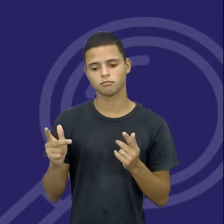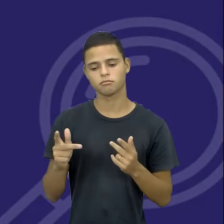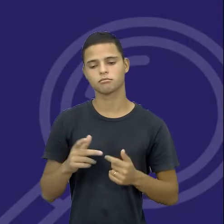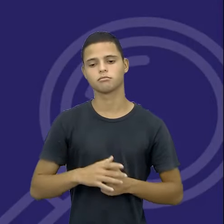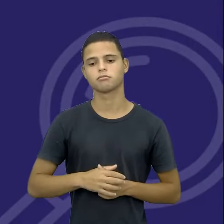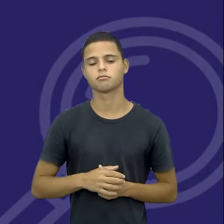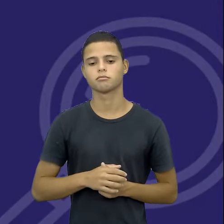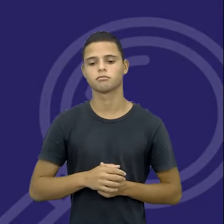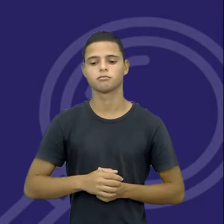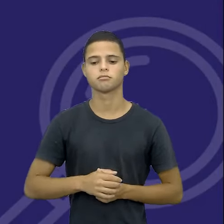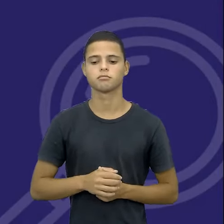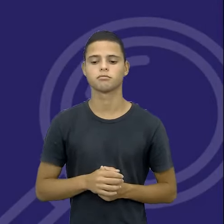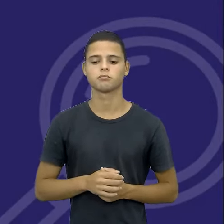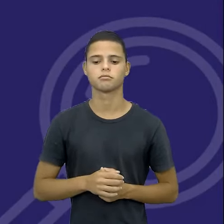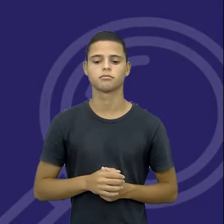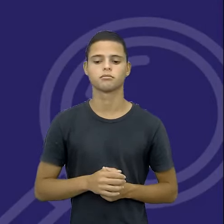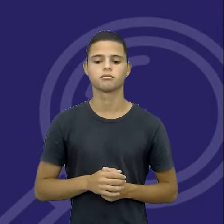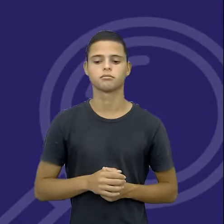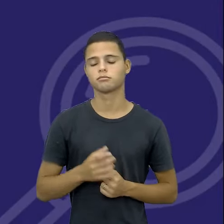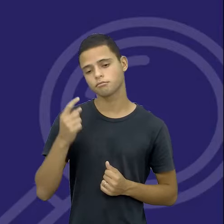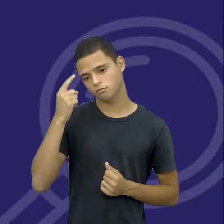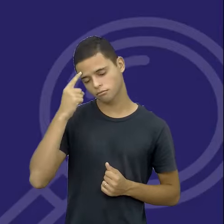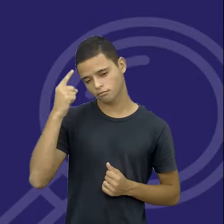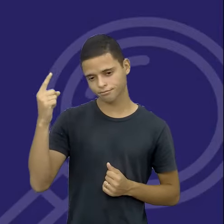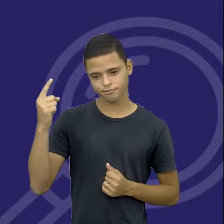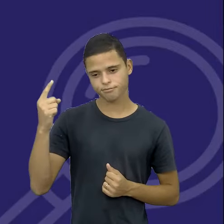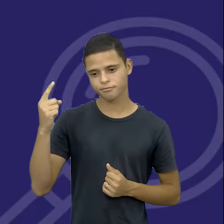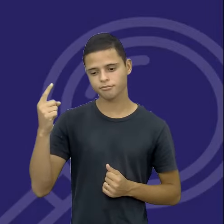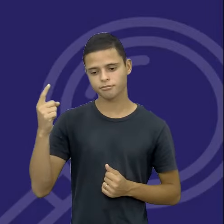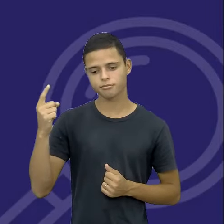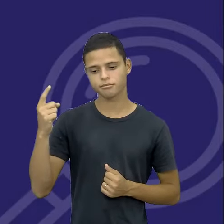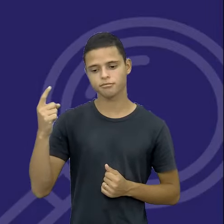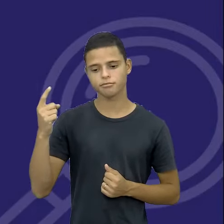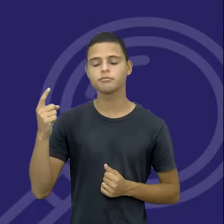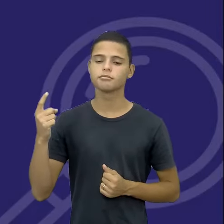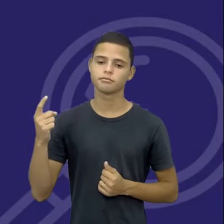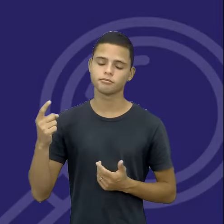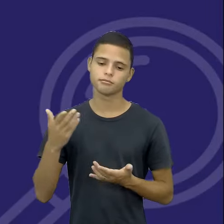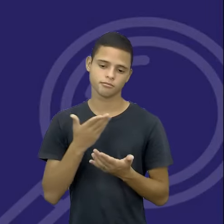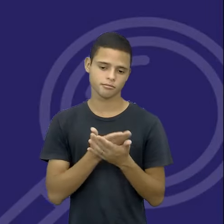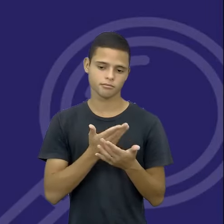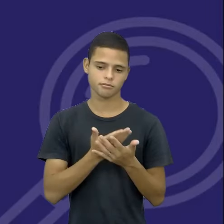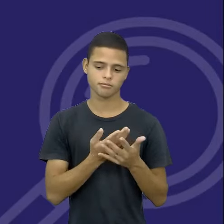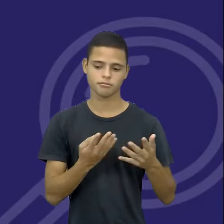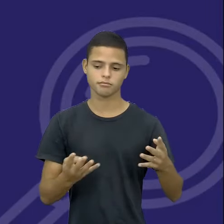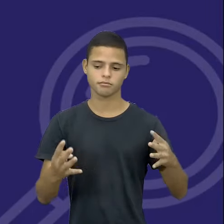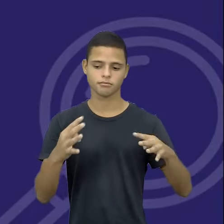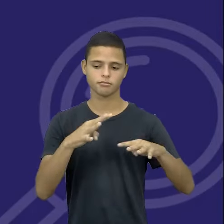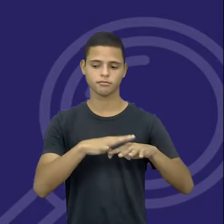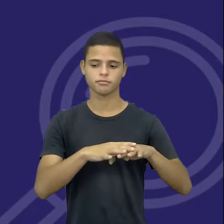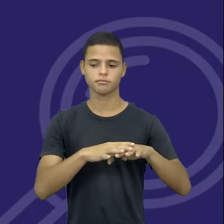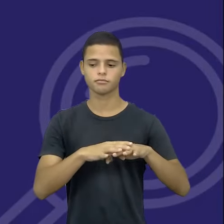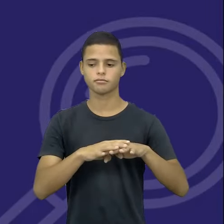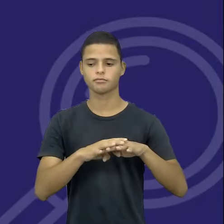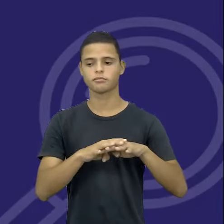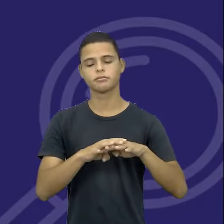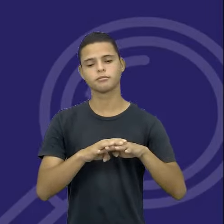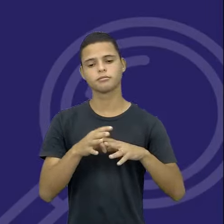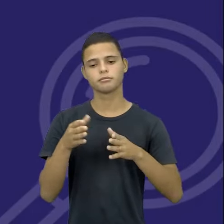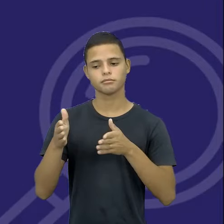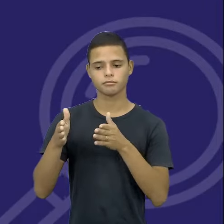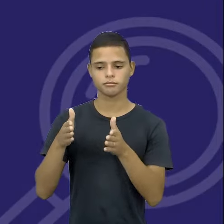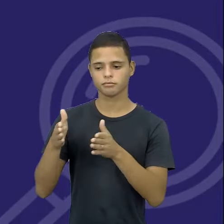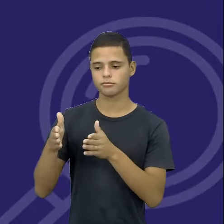tá? Eu pensando sobre isso, falando sobre essa aula de matemática como um momento de discussão, acho que é